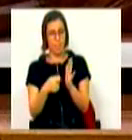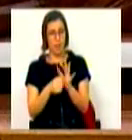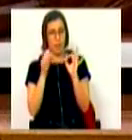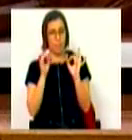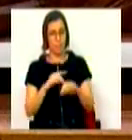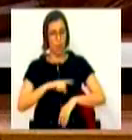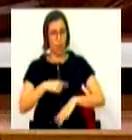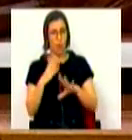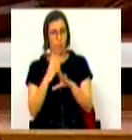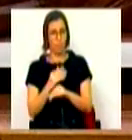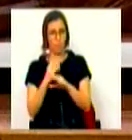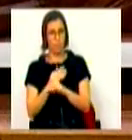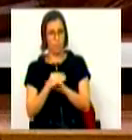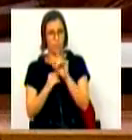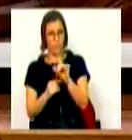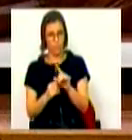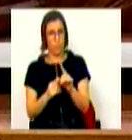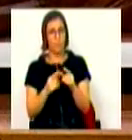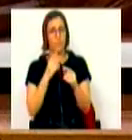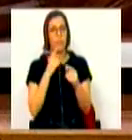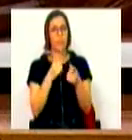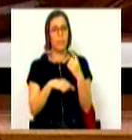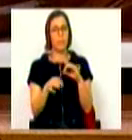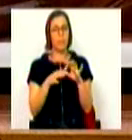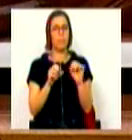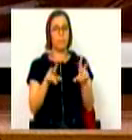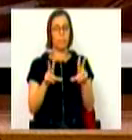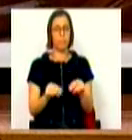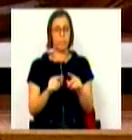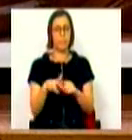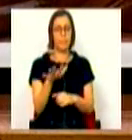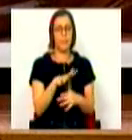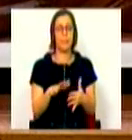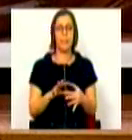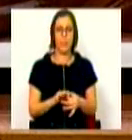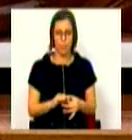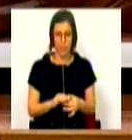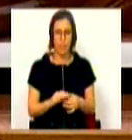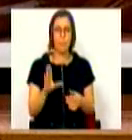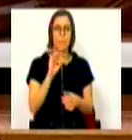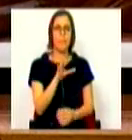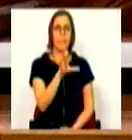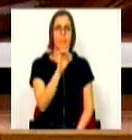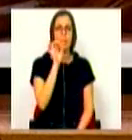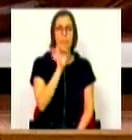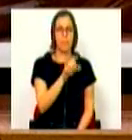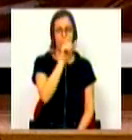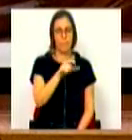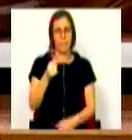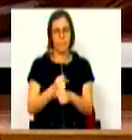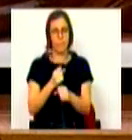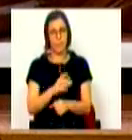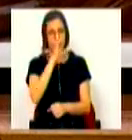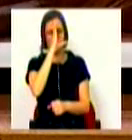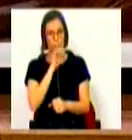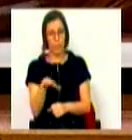das horas extraordinárias e a regularização da situação de mais de 16 mil trabalhadores do Estado